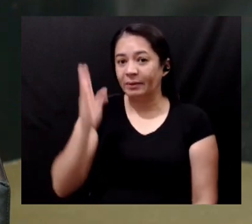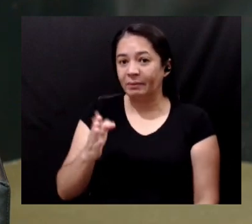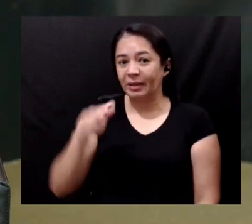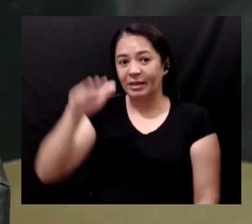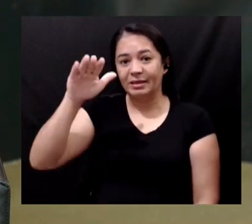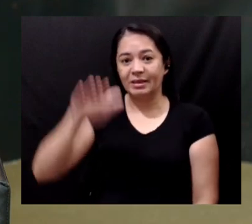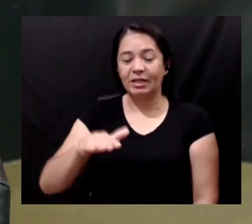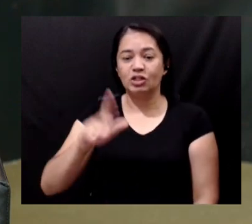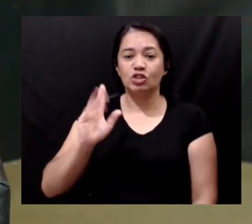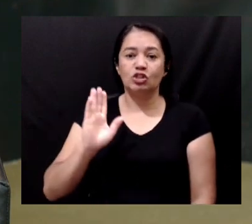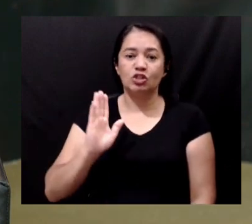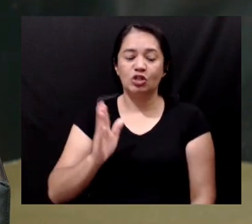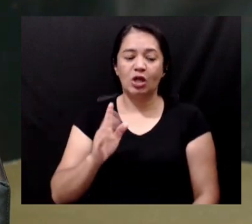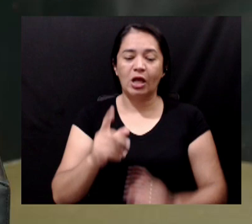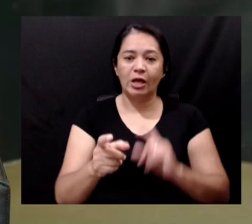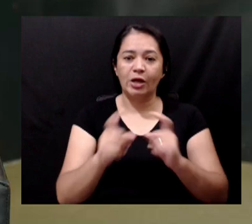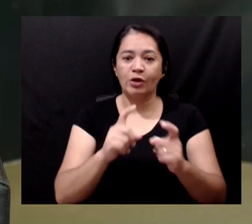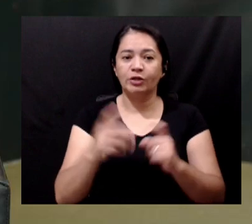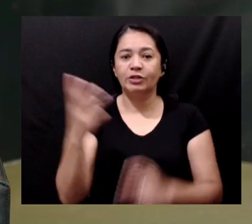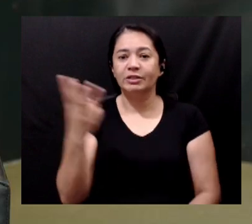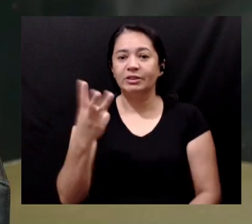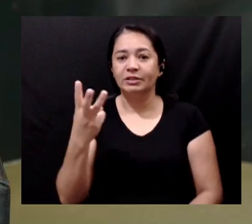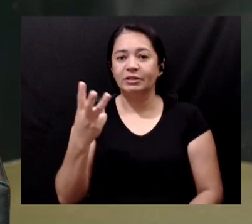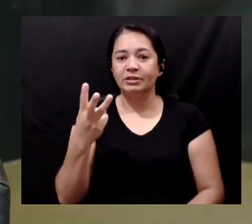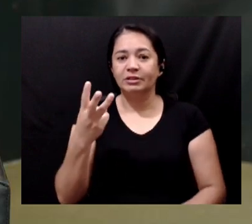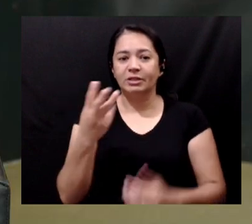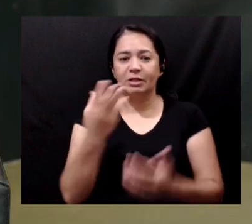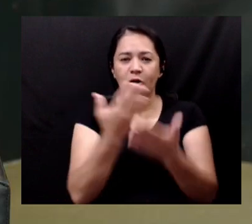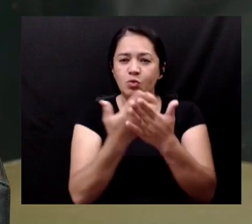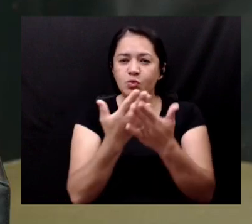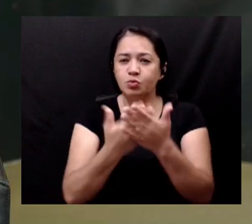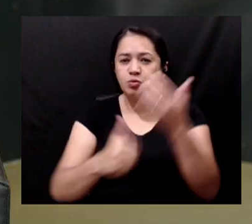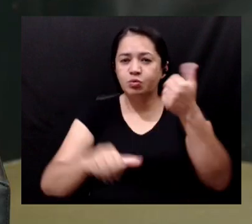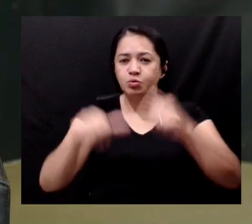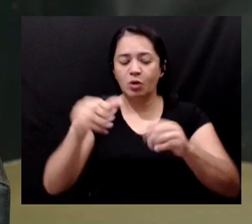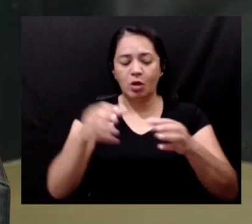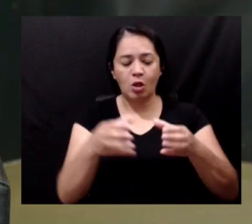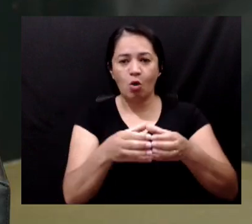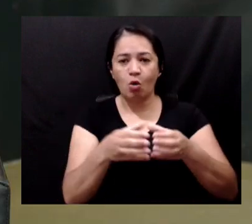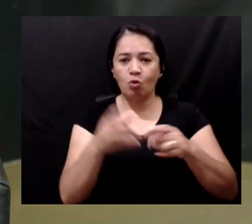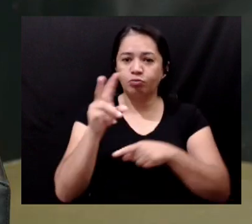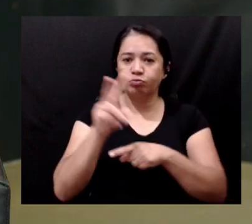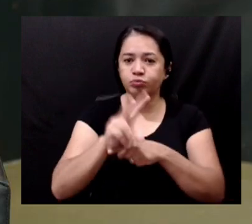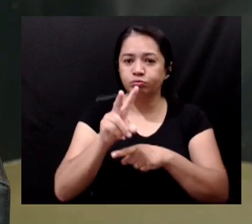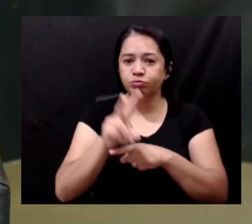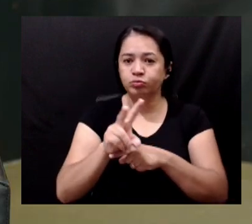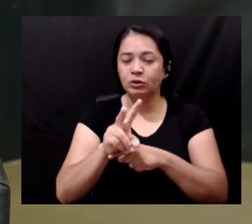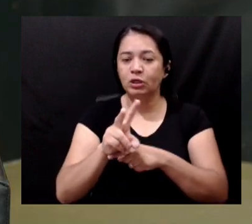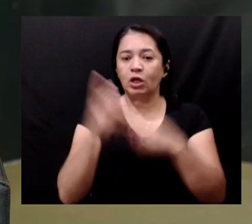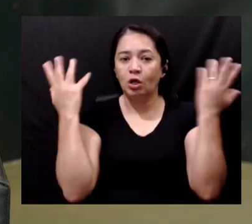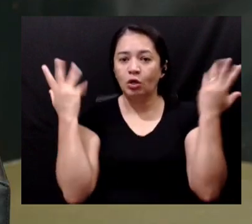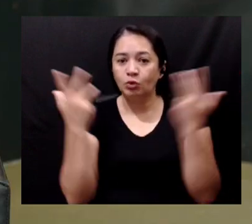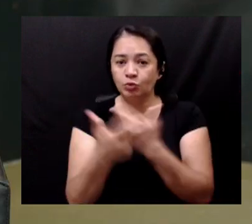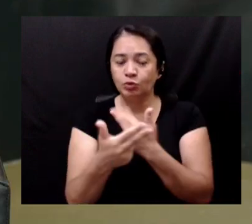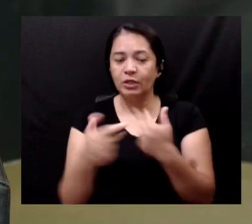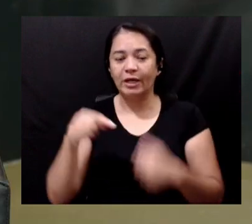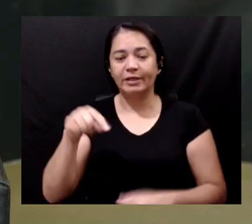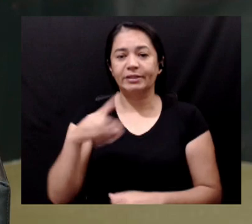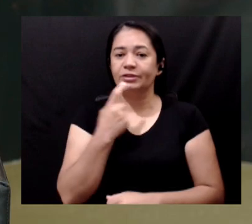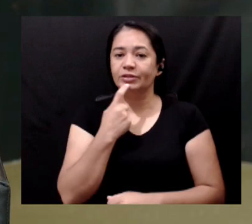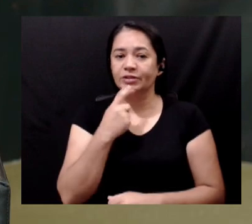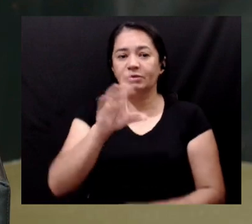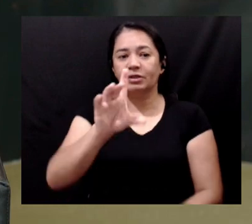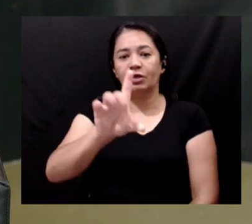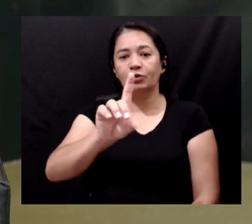ano para fazer o balanço das ações executadas pelo Departamento de Proteção e Bem-Estar Animal aqui de Campinas, o DPBEA, que faz parte da